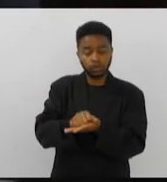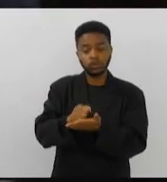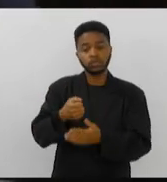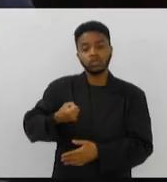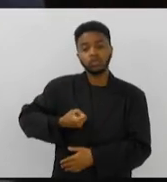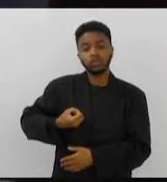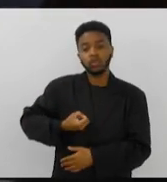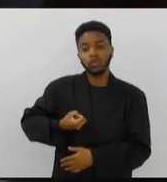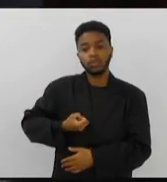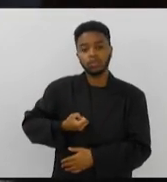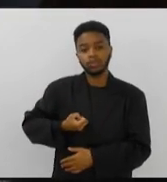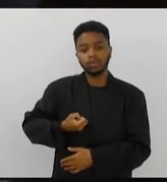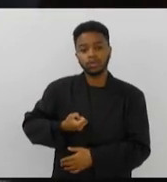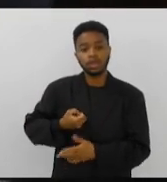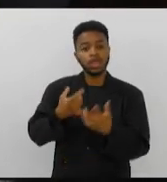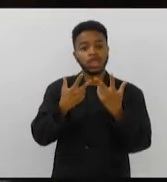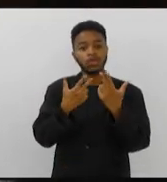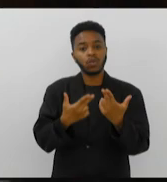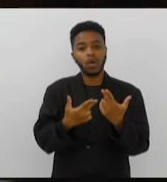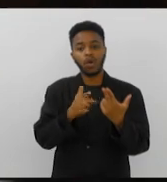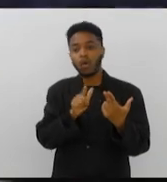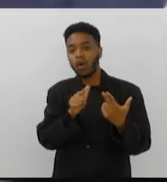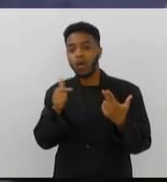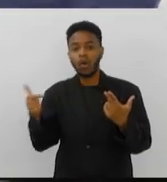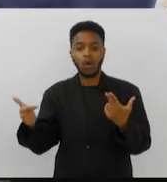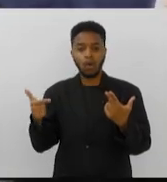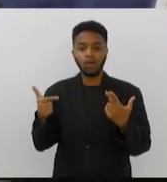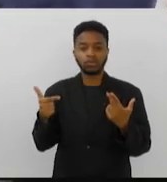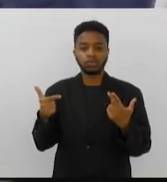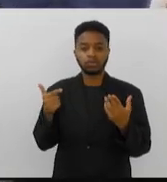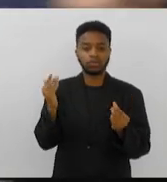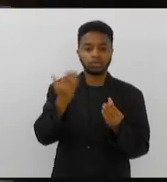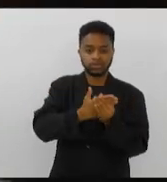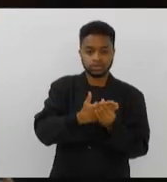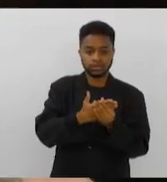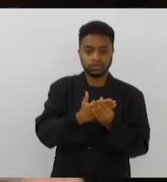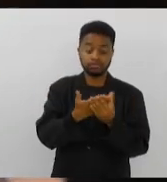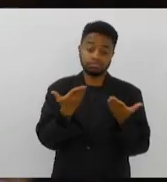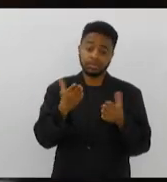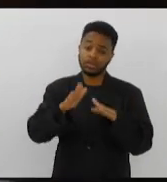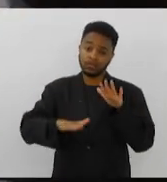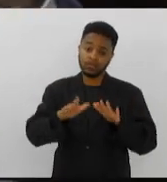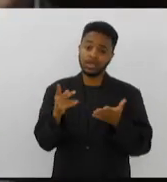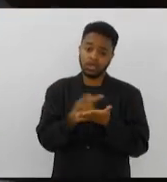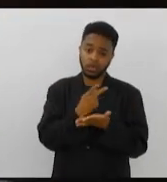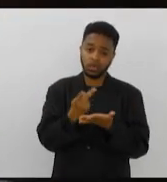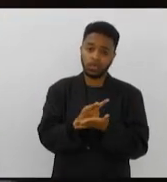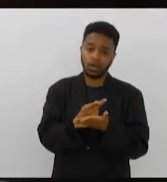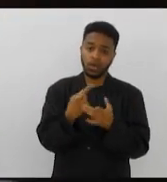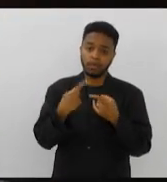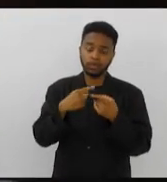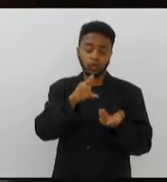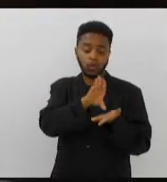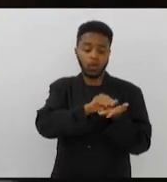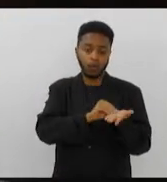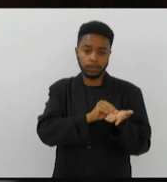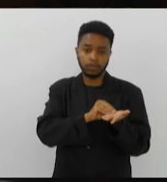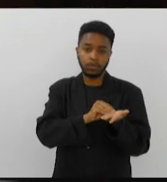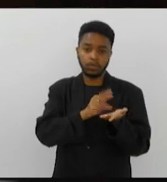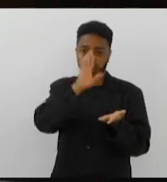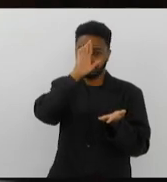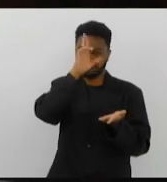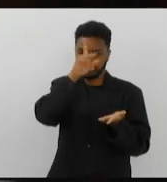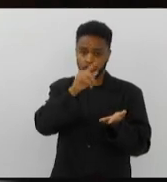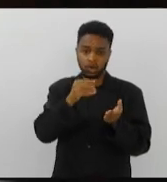sentença com o número igual a de uma outra sentença que ela deve ter errado ela colocou Ela copiou fez a sua